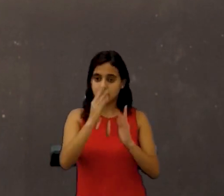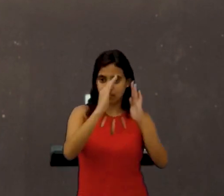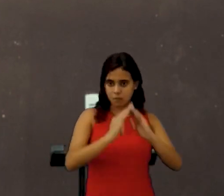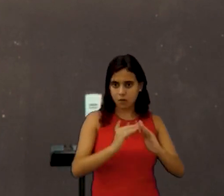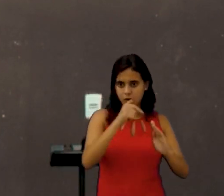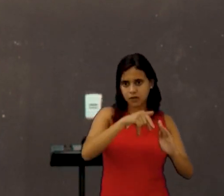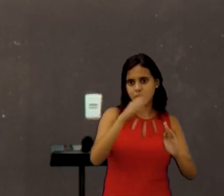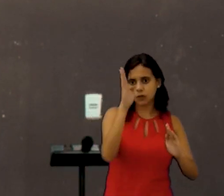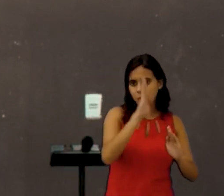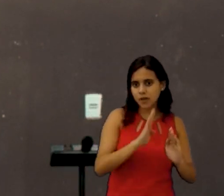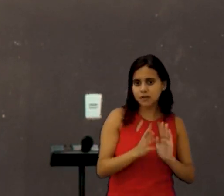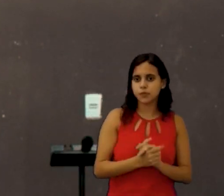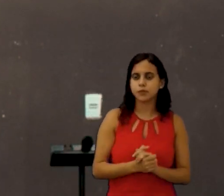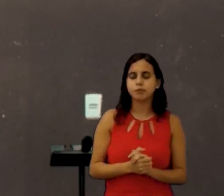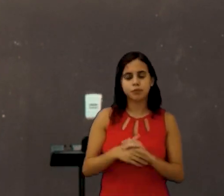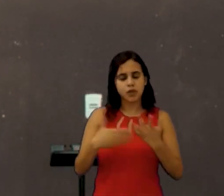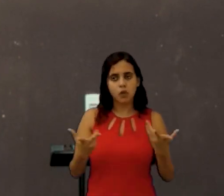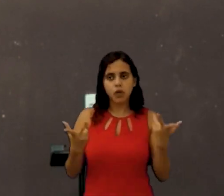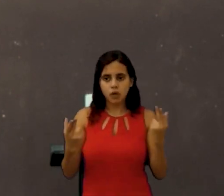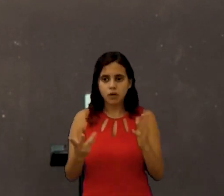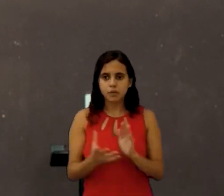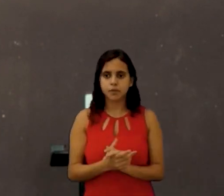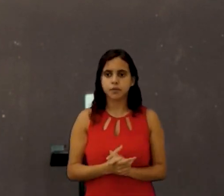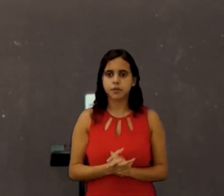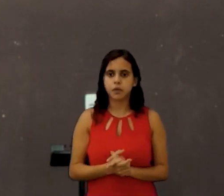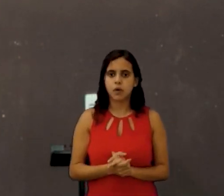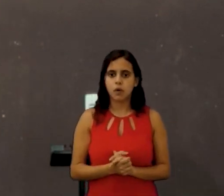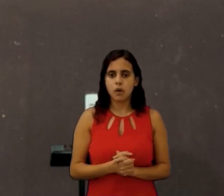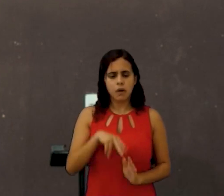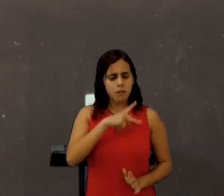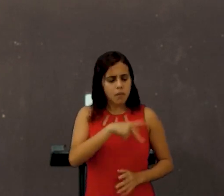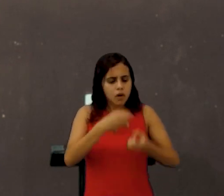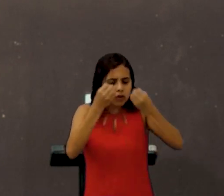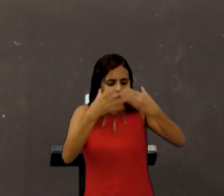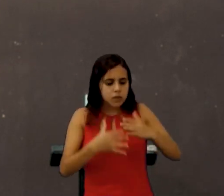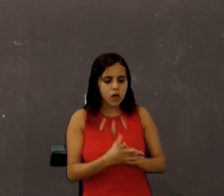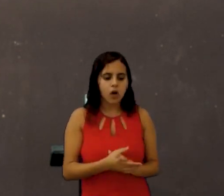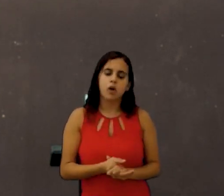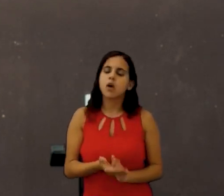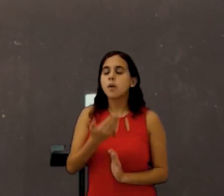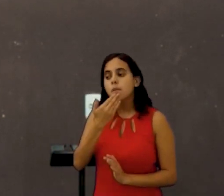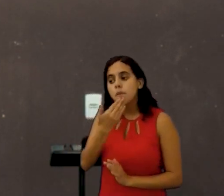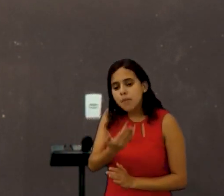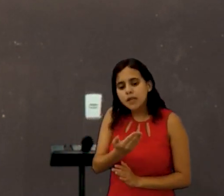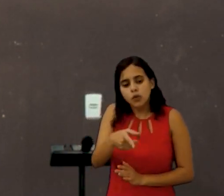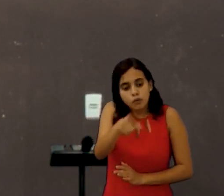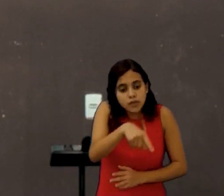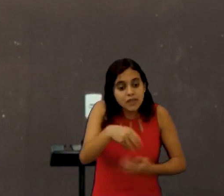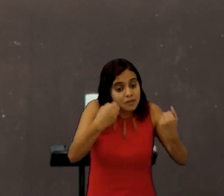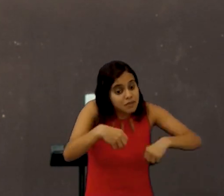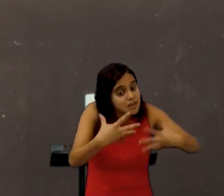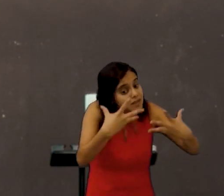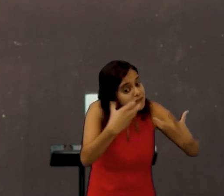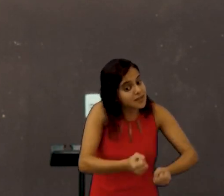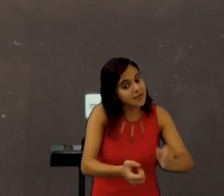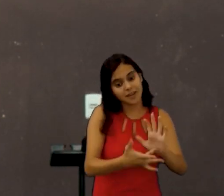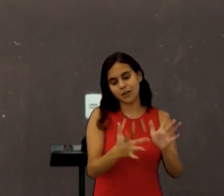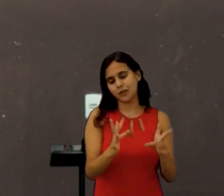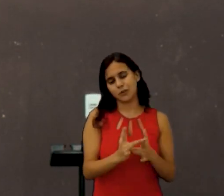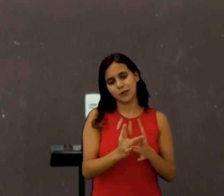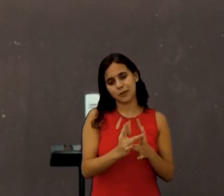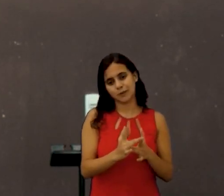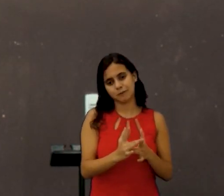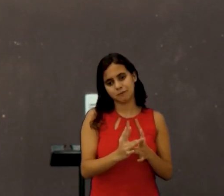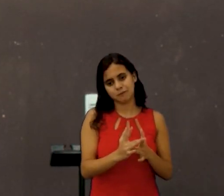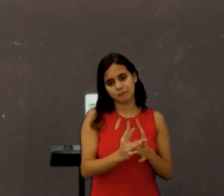Em nome de Cristo, pois, pedimos que vocês se reconciliem com Deus, aquele que não conheceu o pecado.